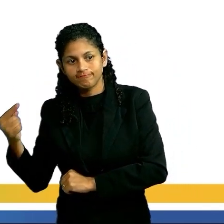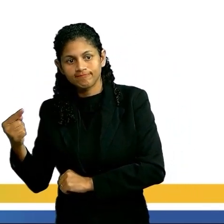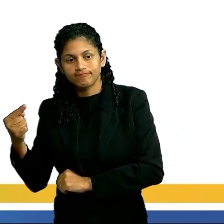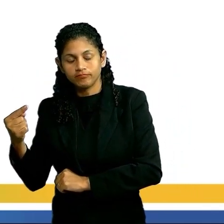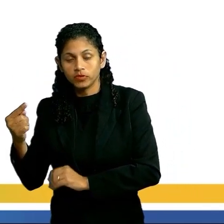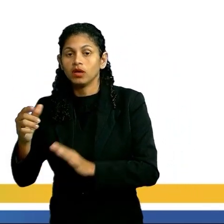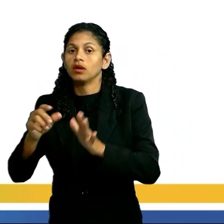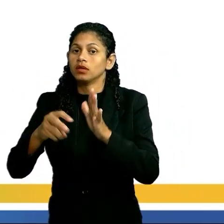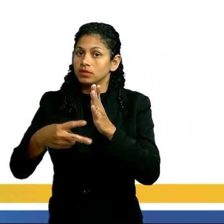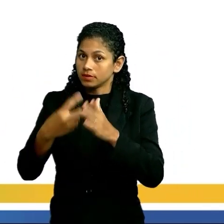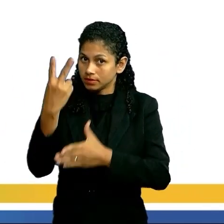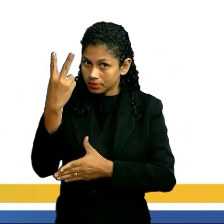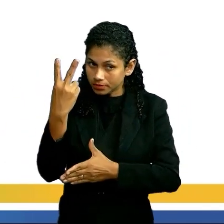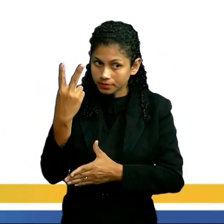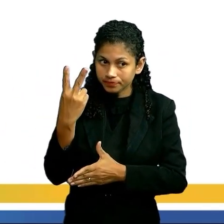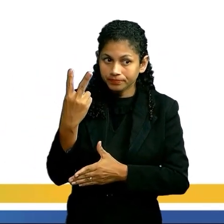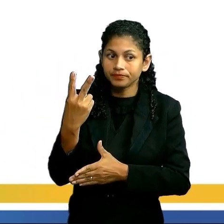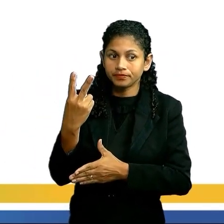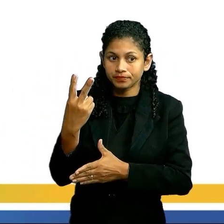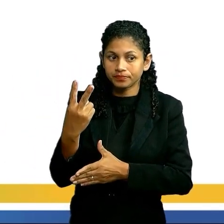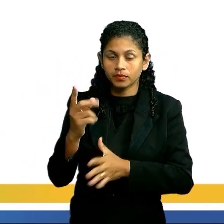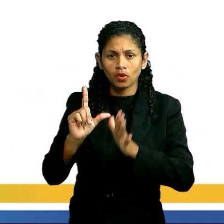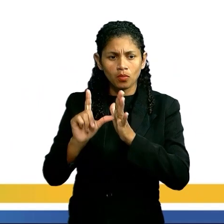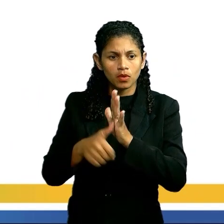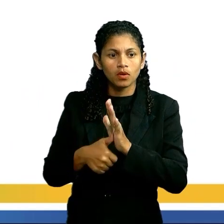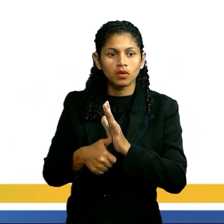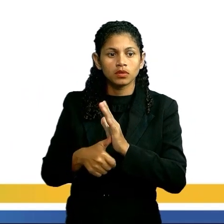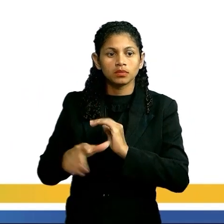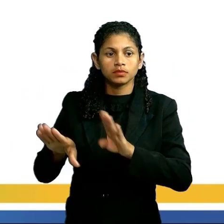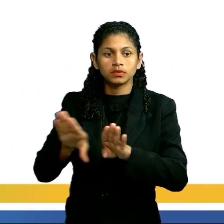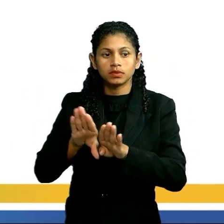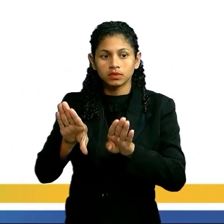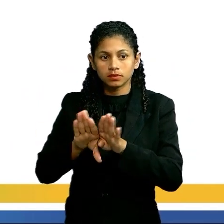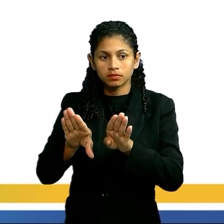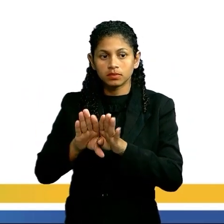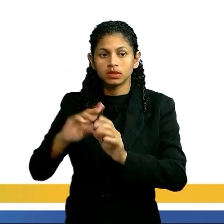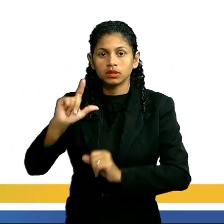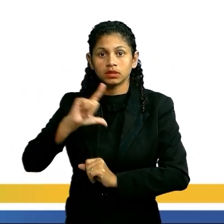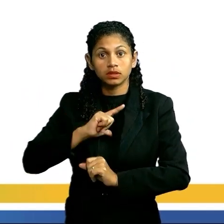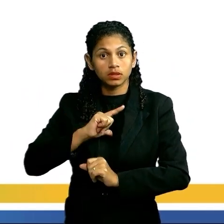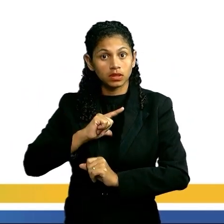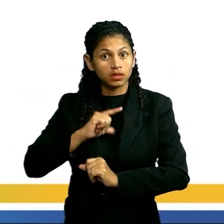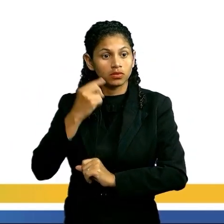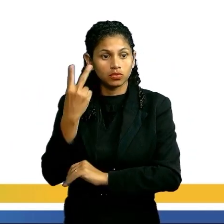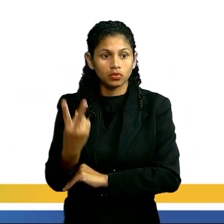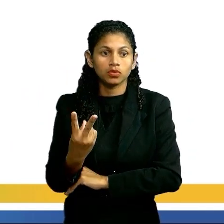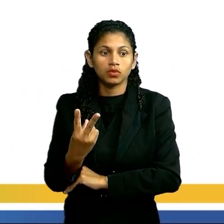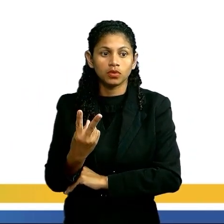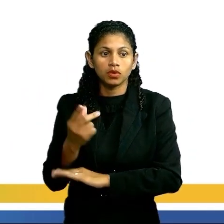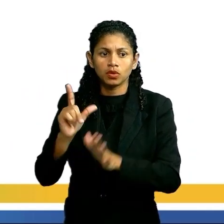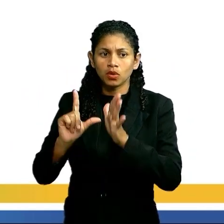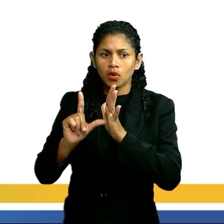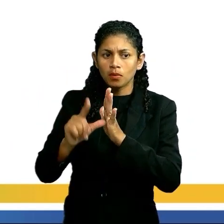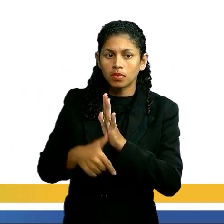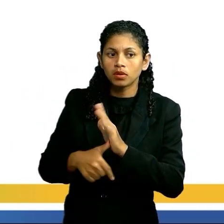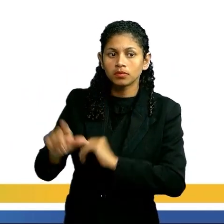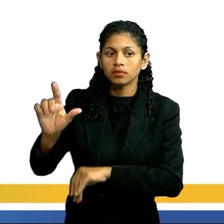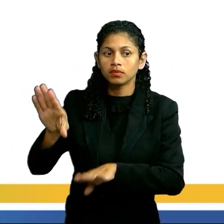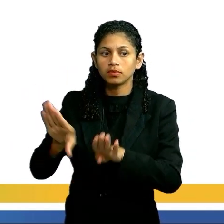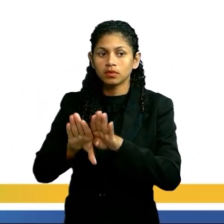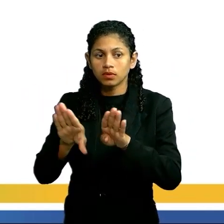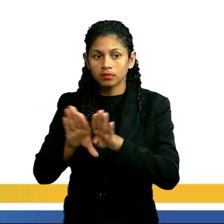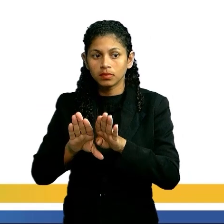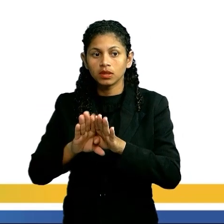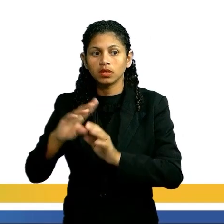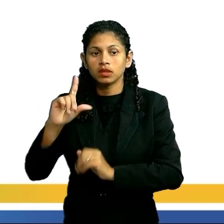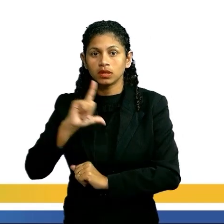também secundário, porque tem 2 vizinhos carbonos. Esse próximo, da mesma forma. Então, vocês veem que é algo bem